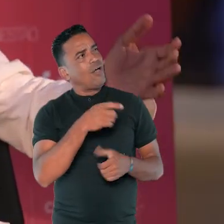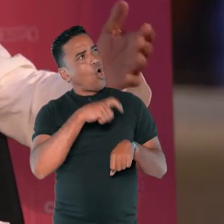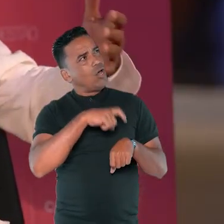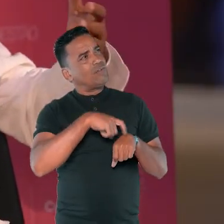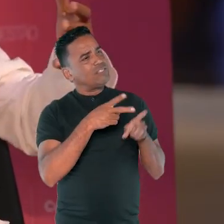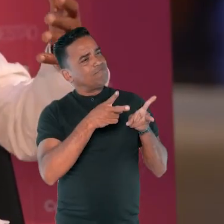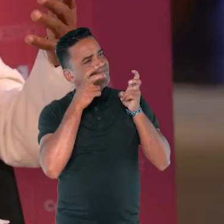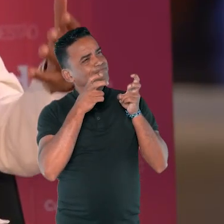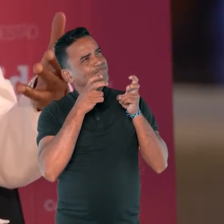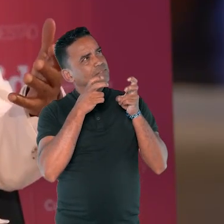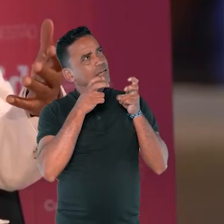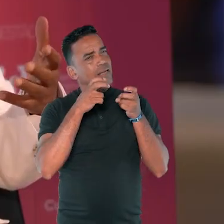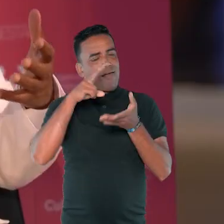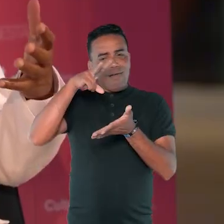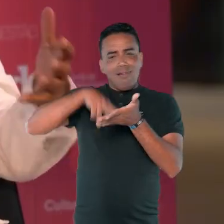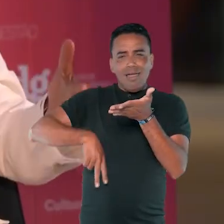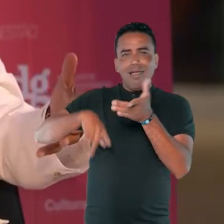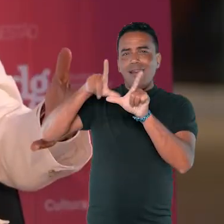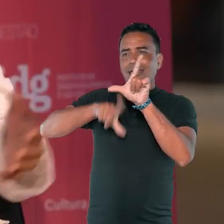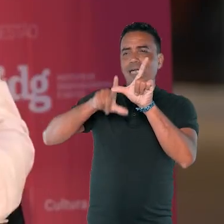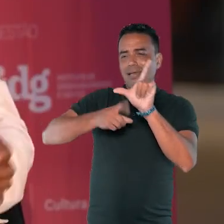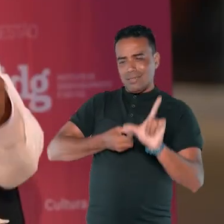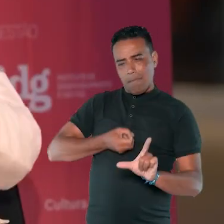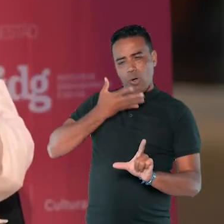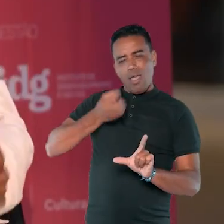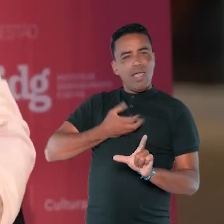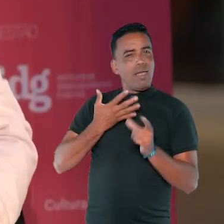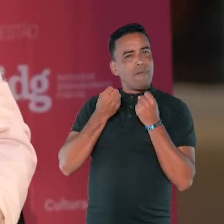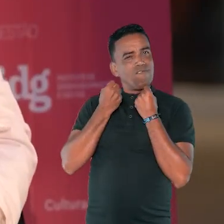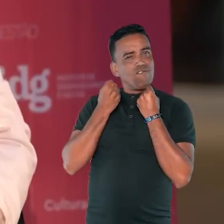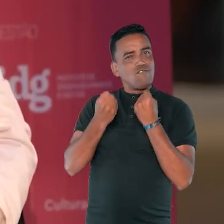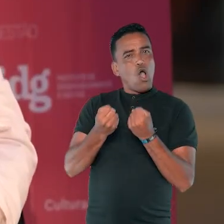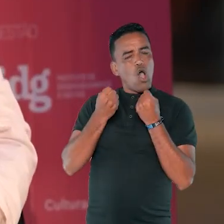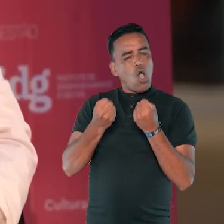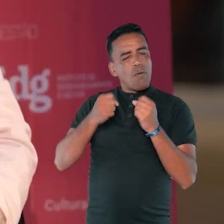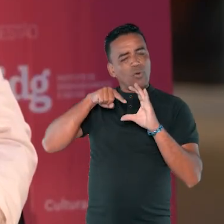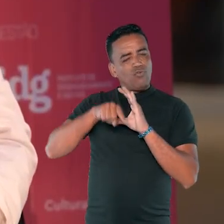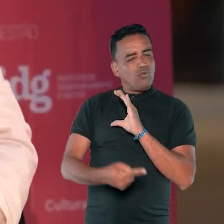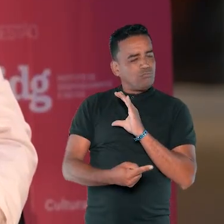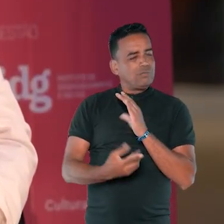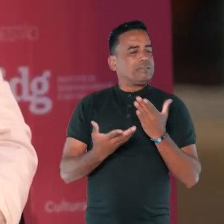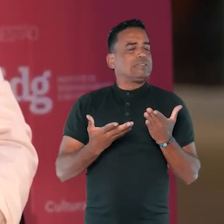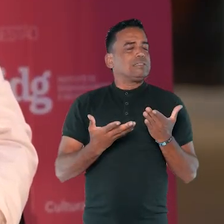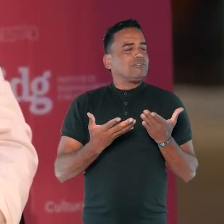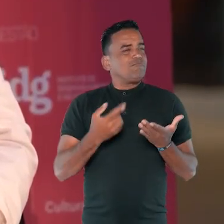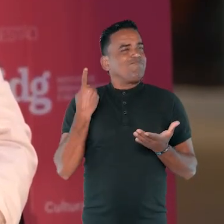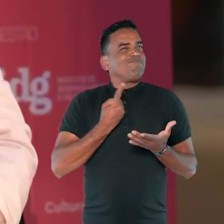gente lê um poema tão pungente como esse, assim, aí a